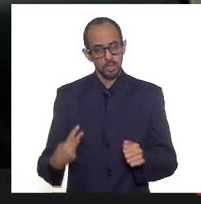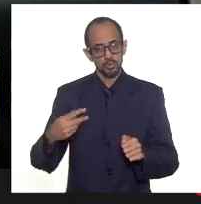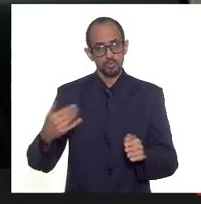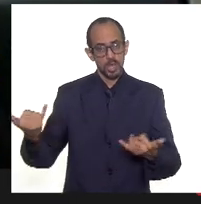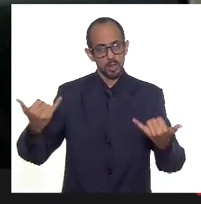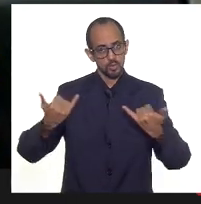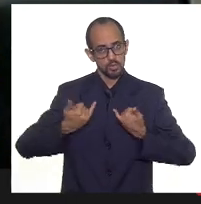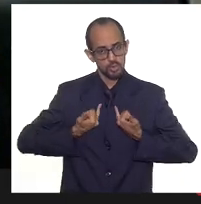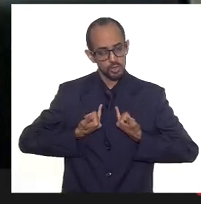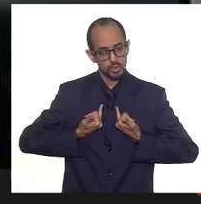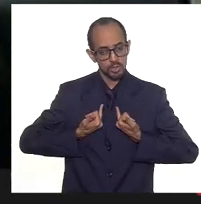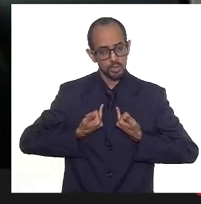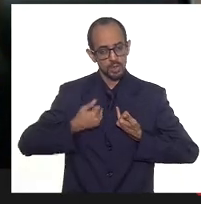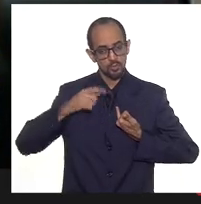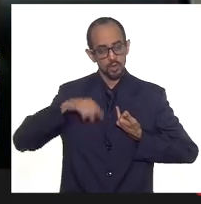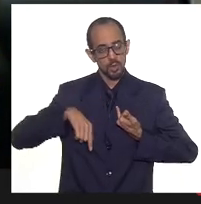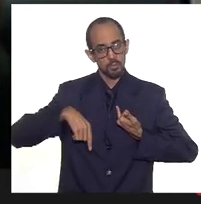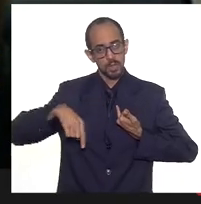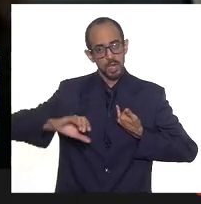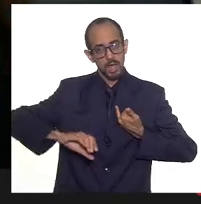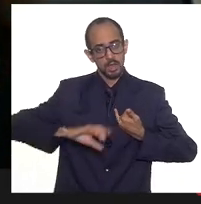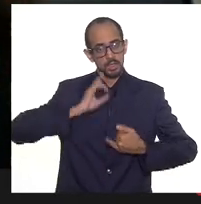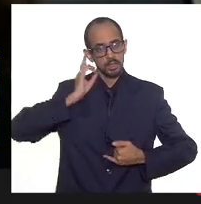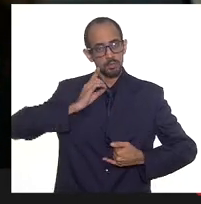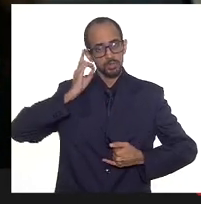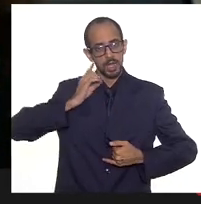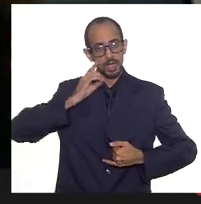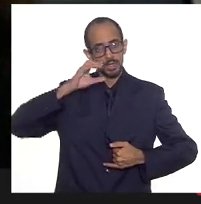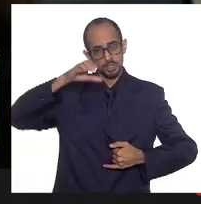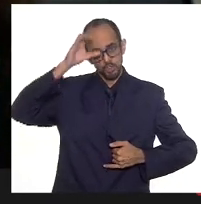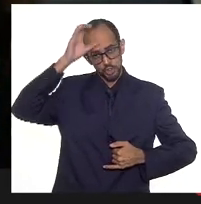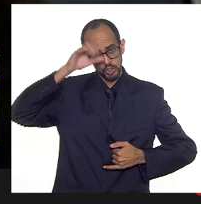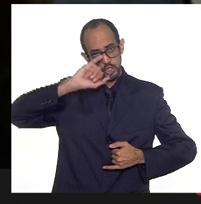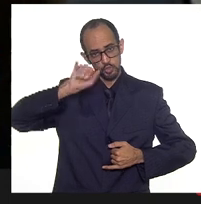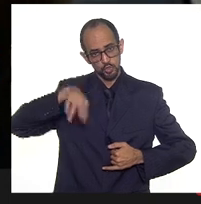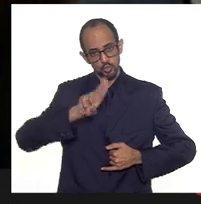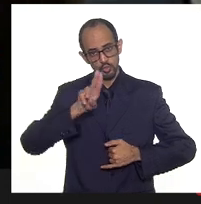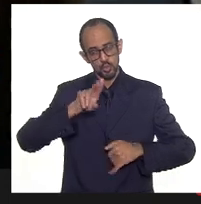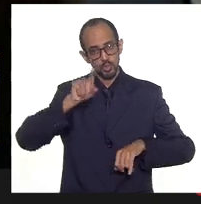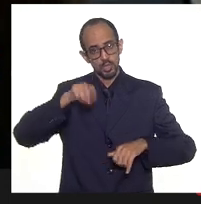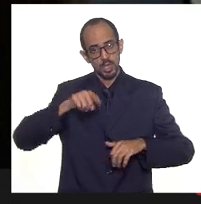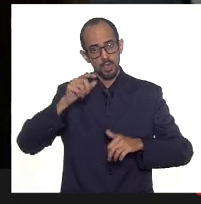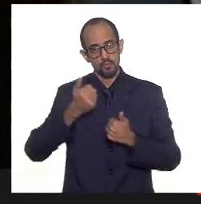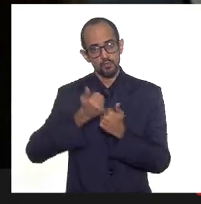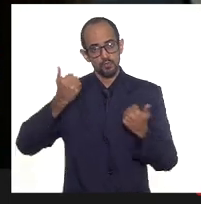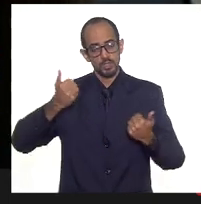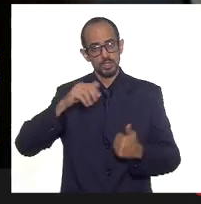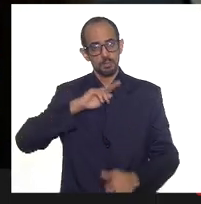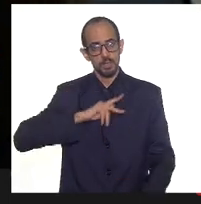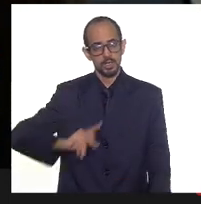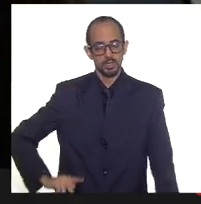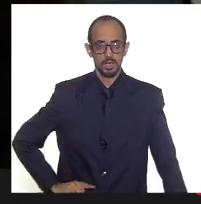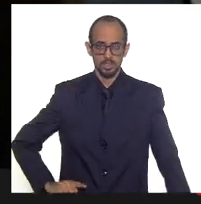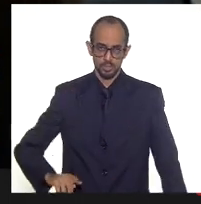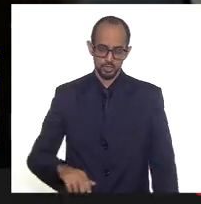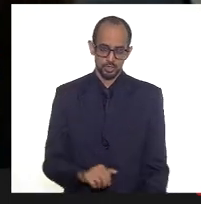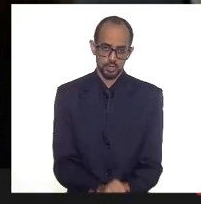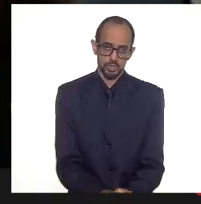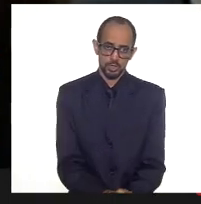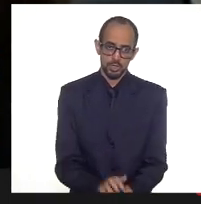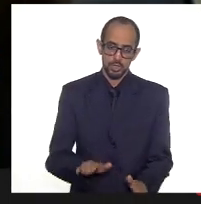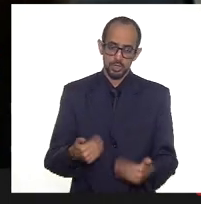aqui pela deputada Tia Ju, vice-presidente desta comissão. Então, primeiro, registrar que a